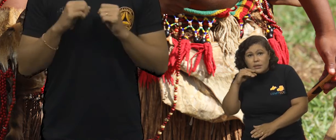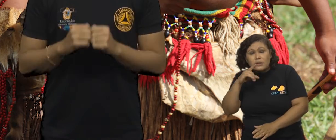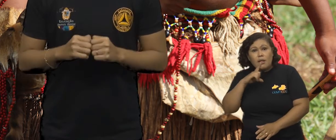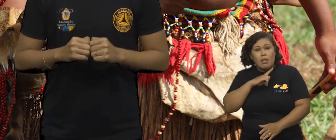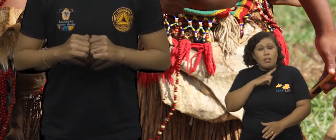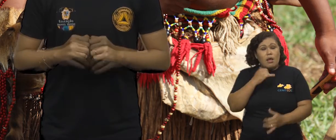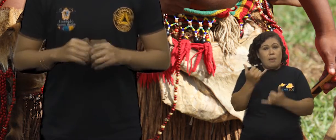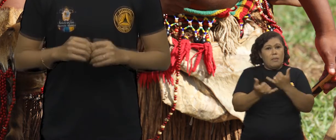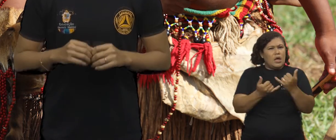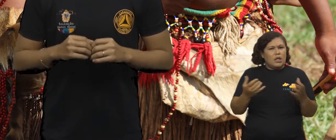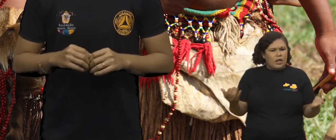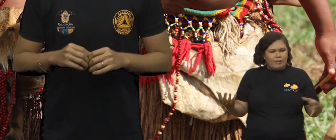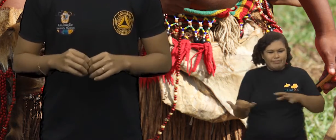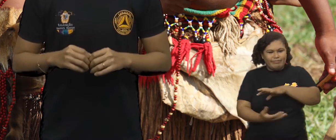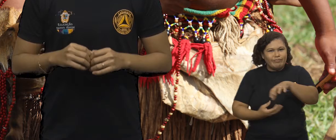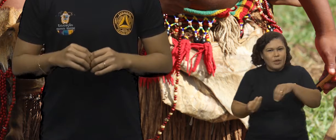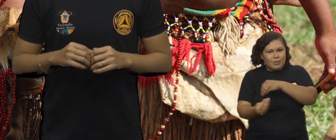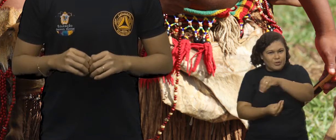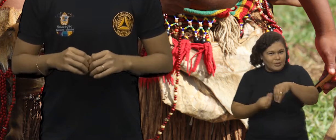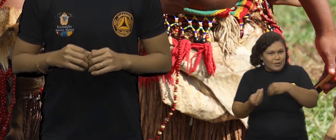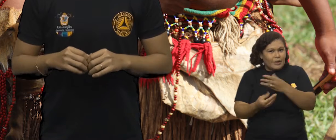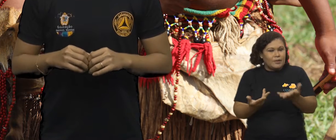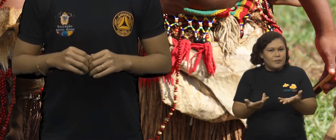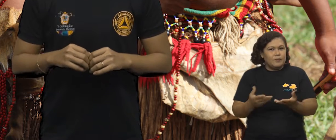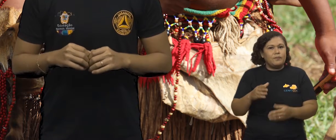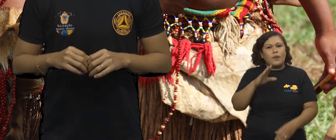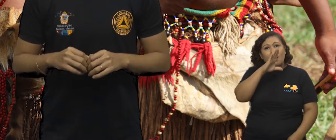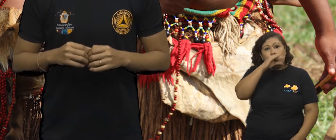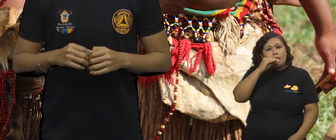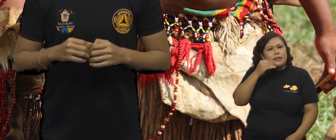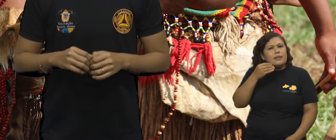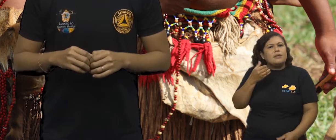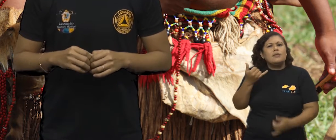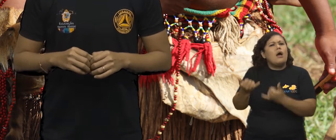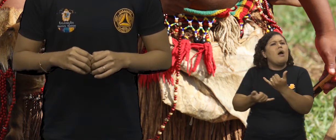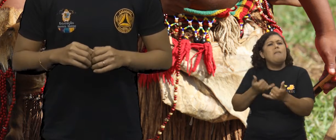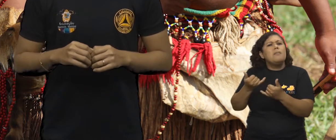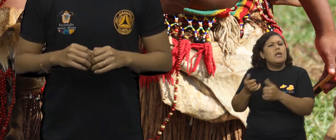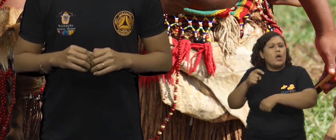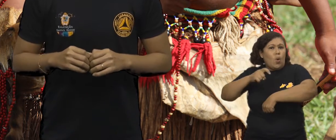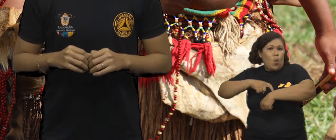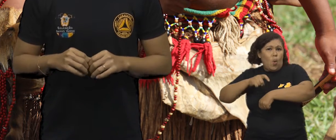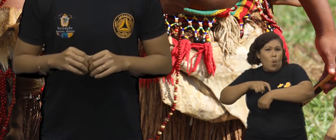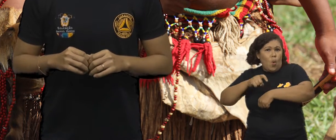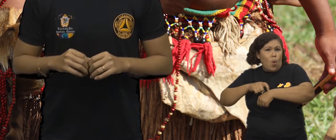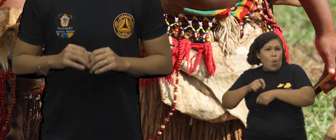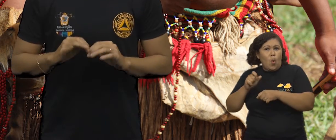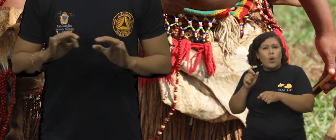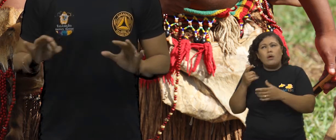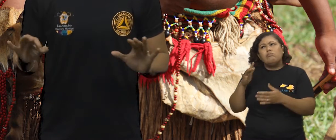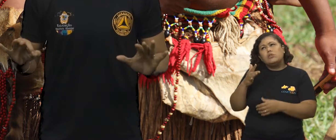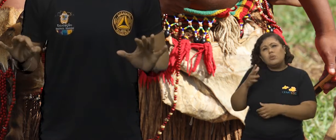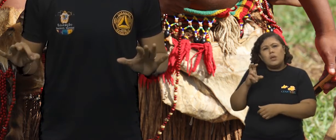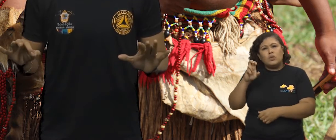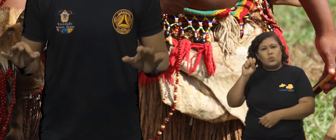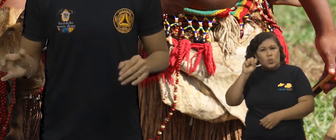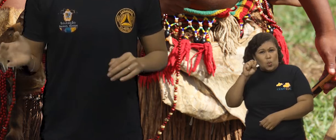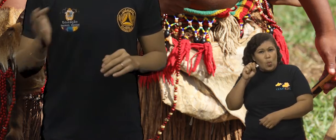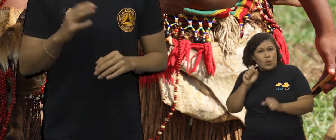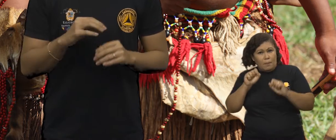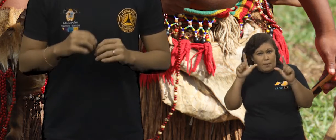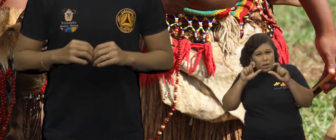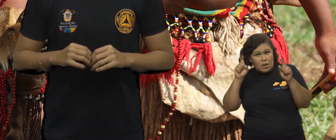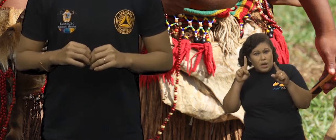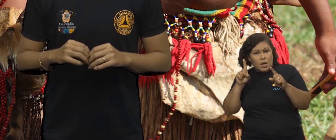todos jogam juntos. As crianças costumam brincar todas as manhãs bem cedo. Por volta das 8 horas param de brincar